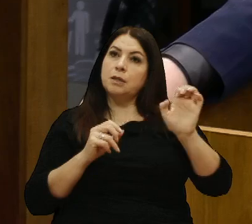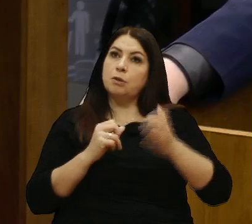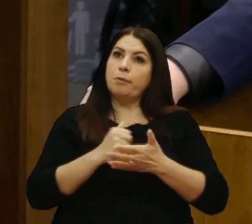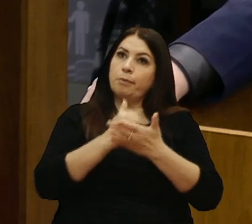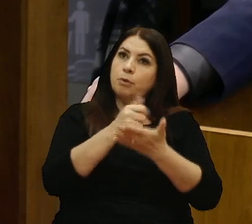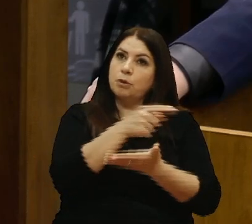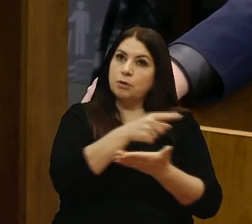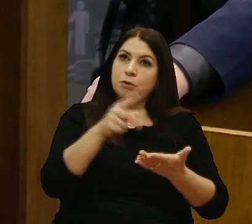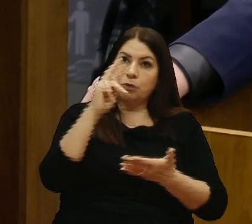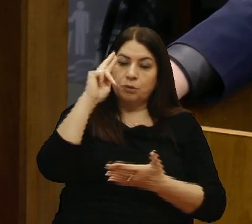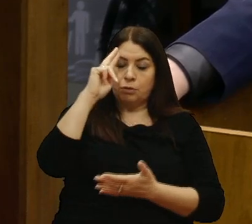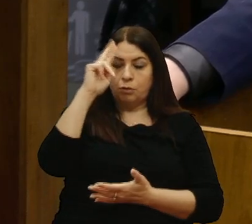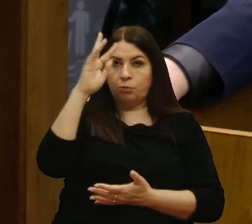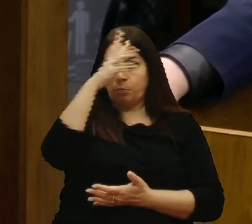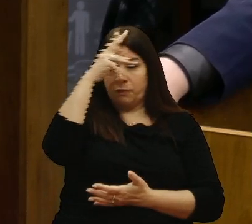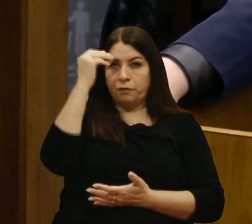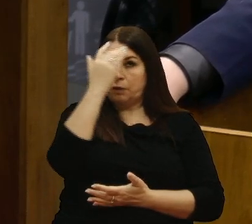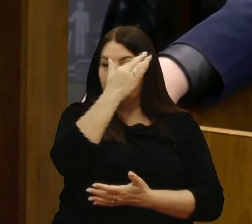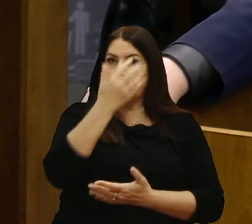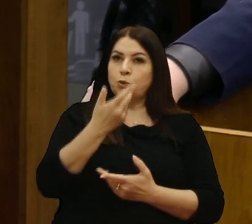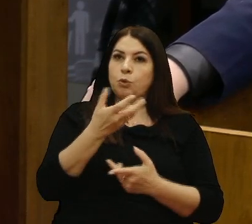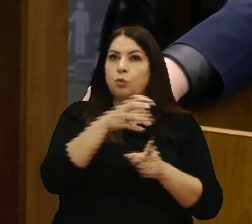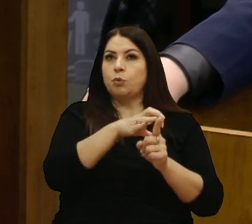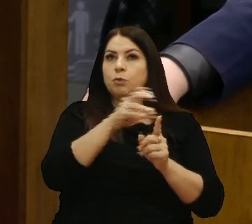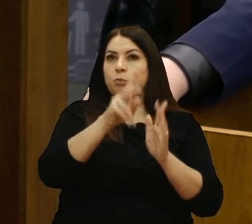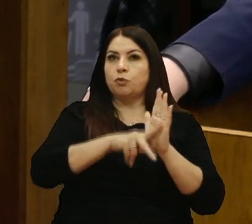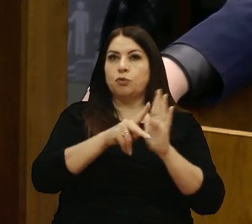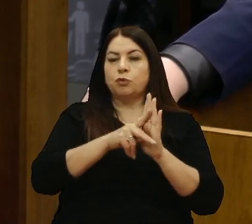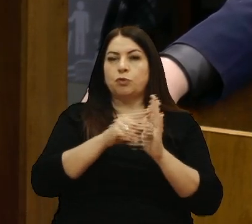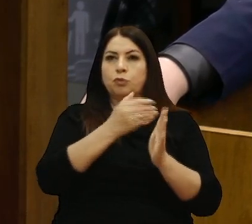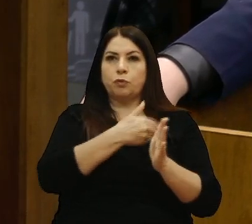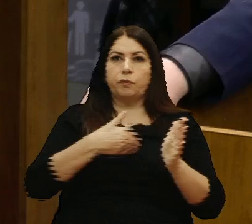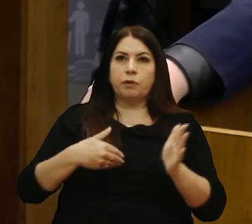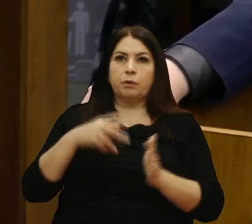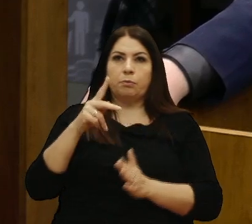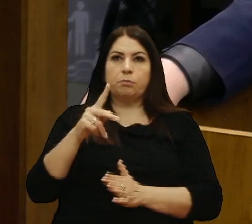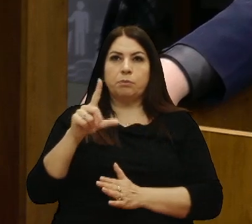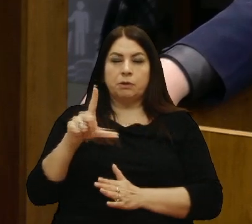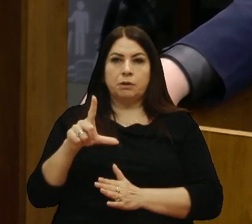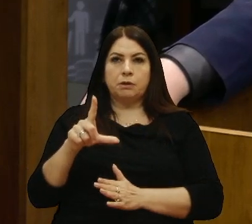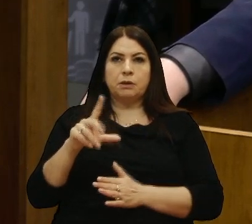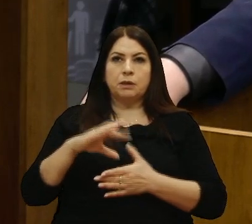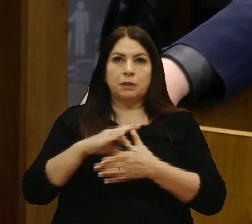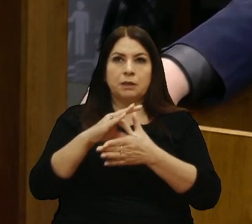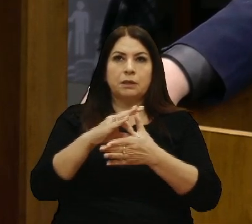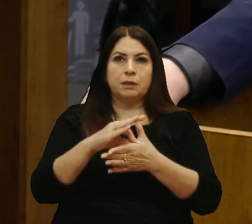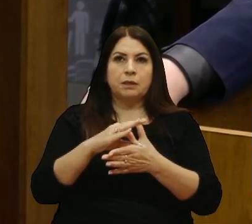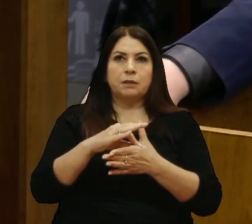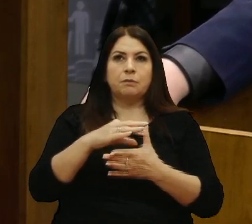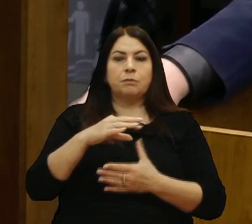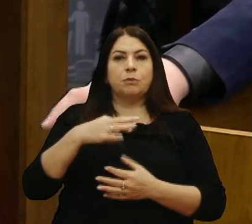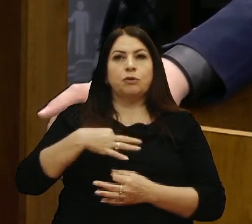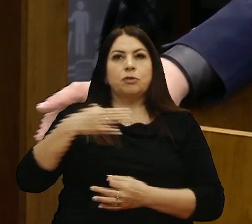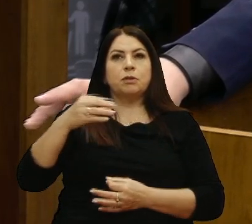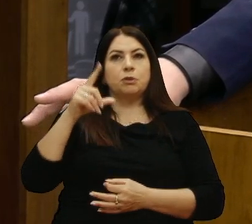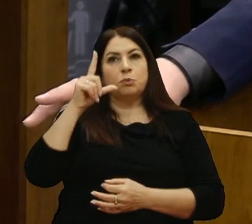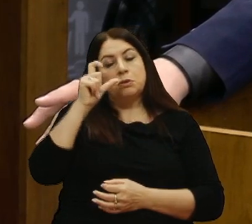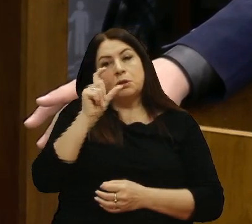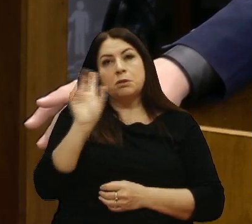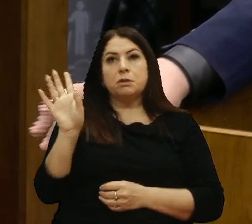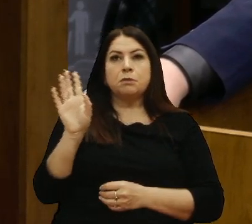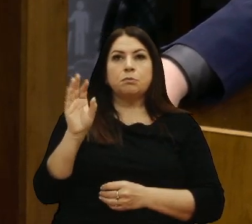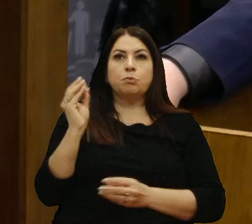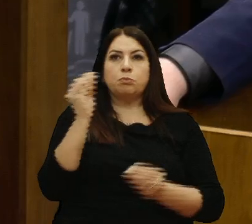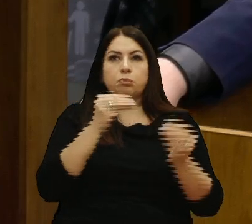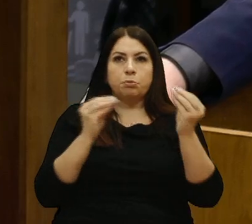apoiando o prefeito Adiló, porque eram contra o projeto de governo do PL, que era liderado pelo candidato Scalco, porque é uma questão de